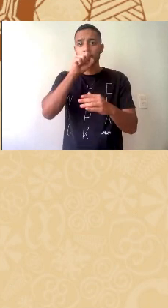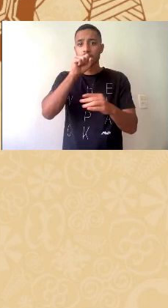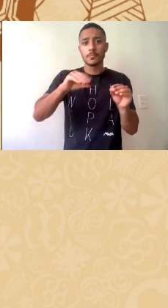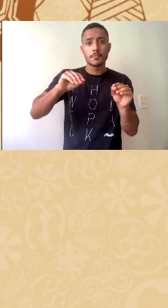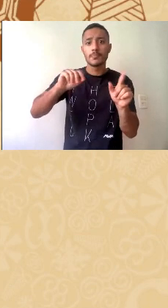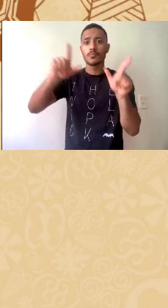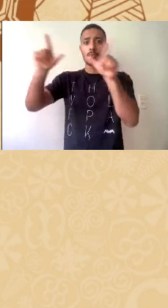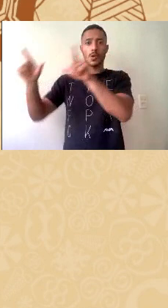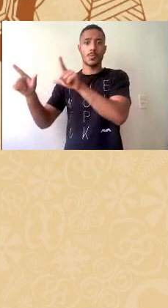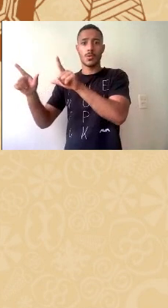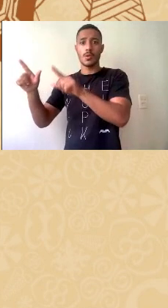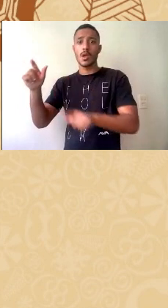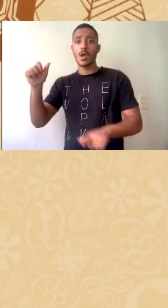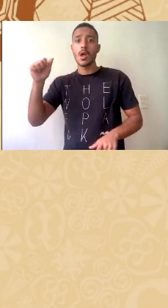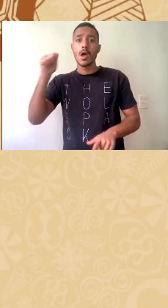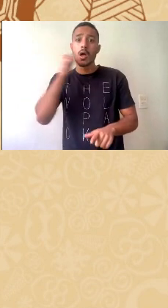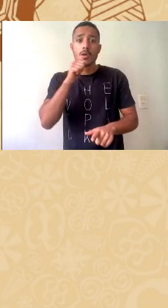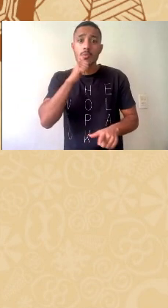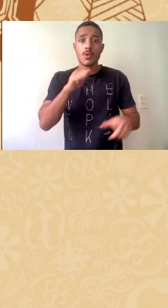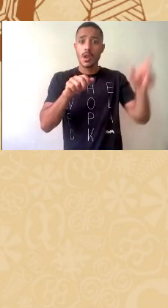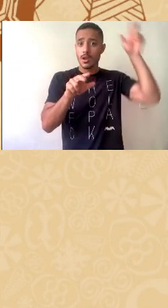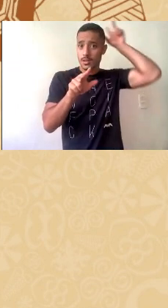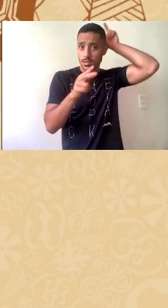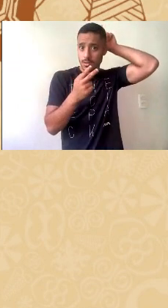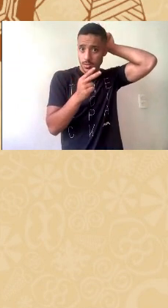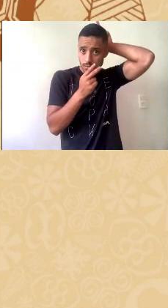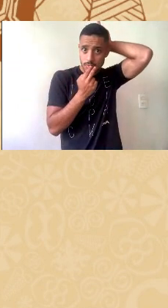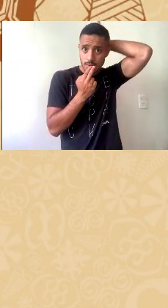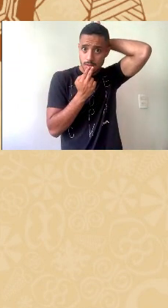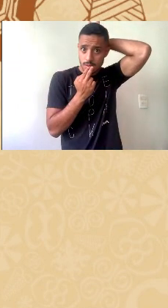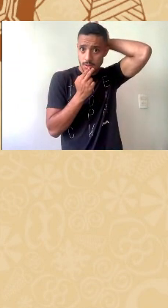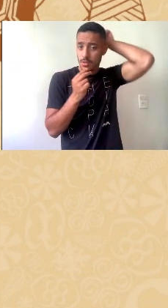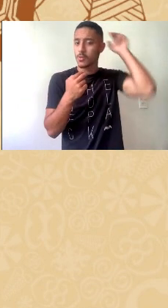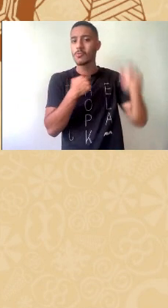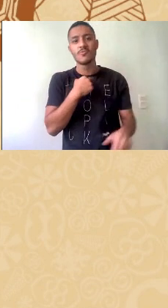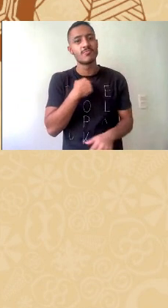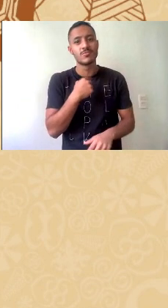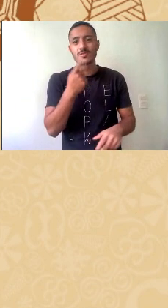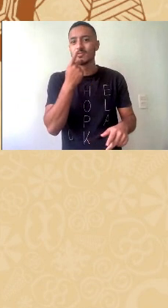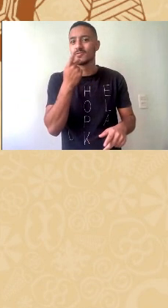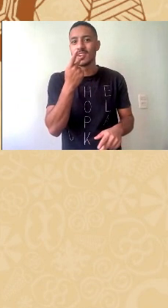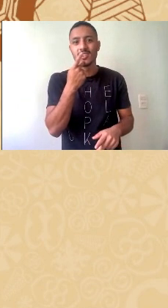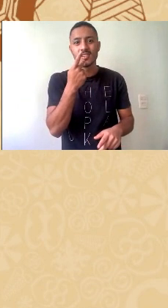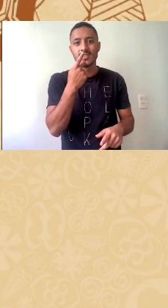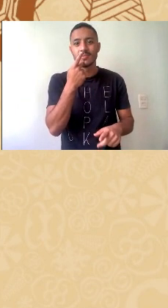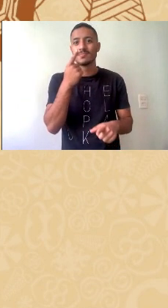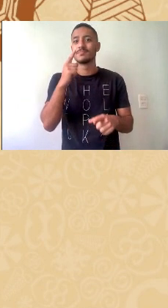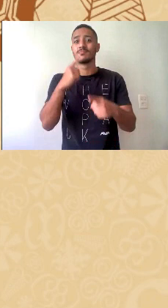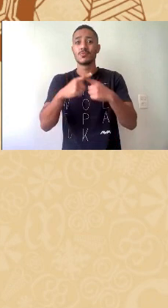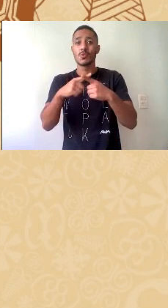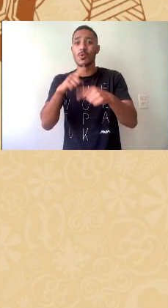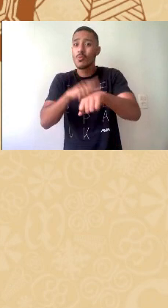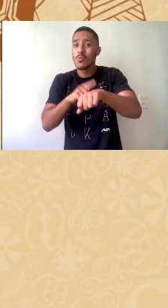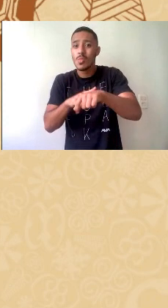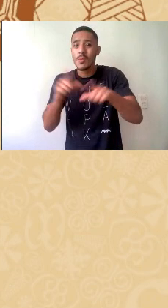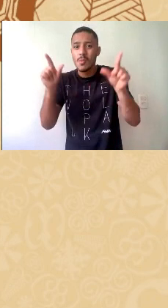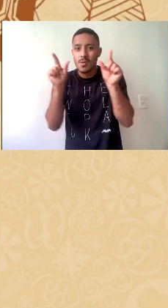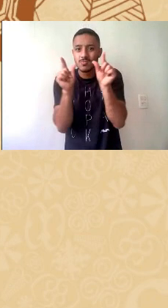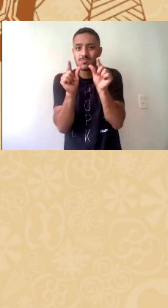As mulheres indígenas, eu não vou falar delas, infelizmente, eu ia fazer uma observação aqui mais rápida, mas podemos conversar no